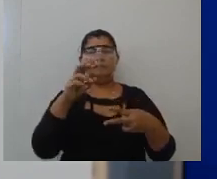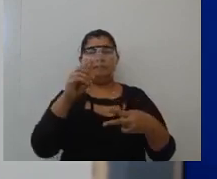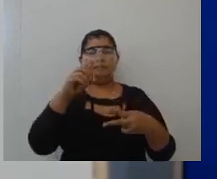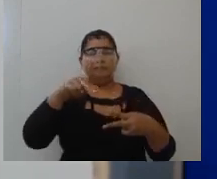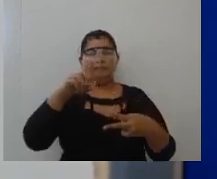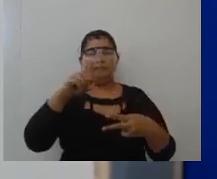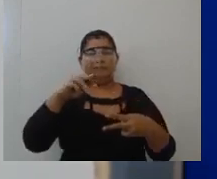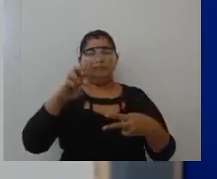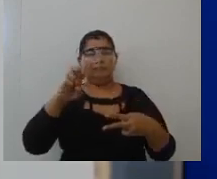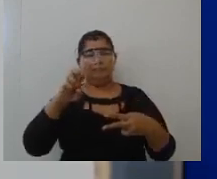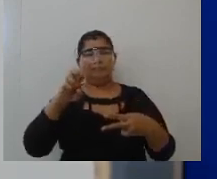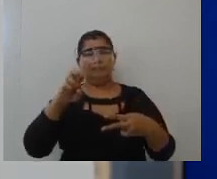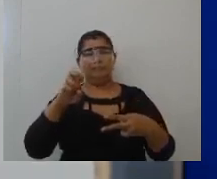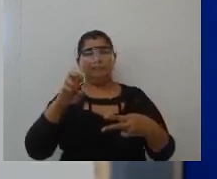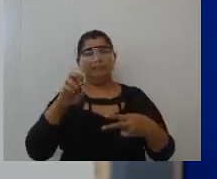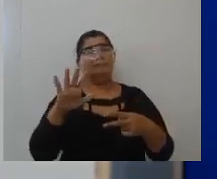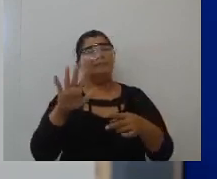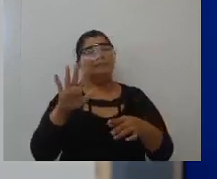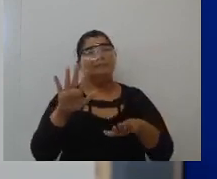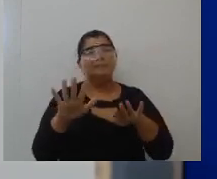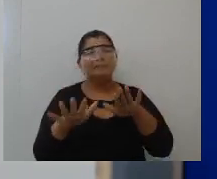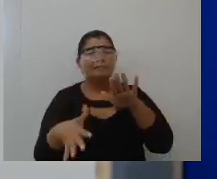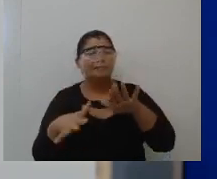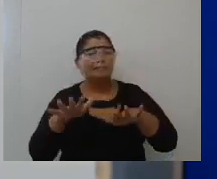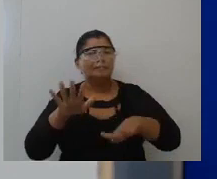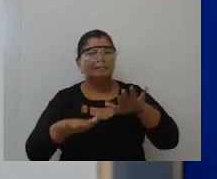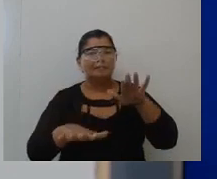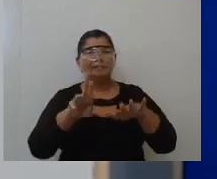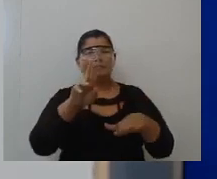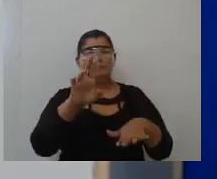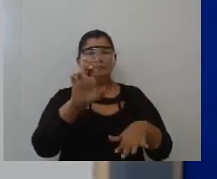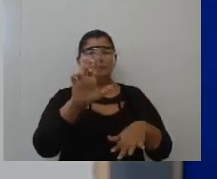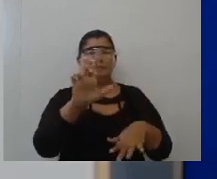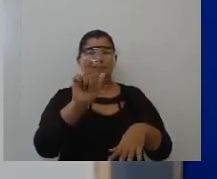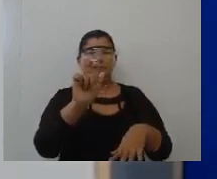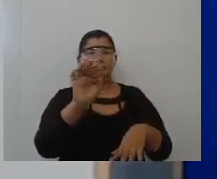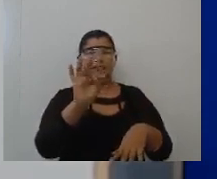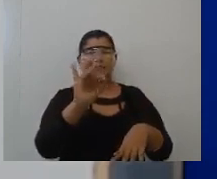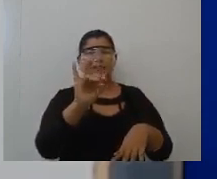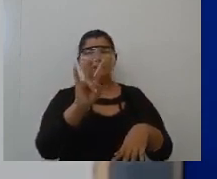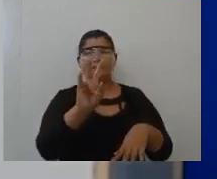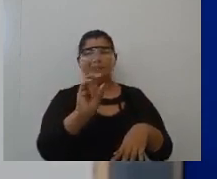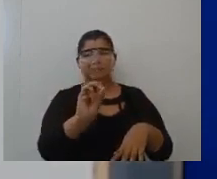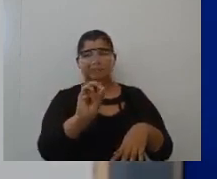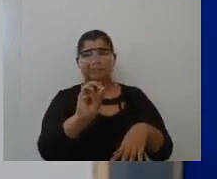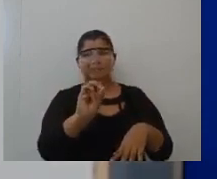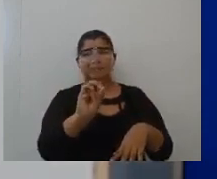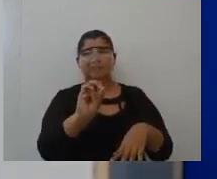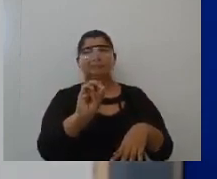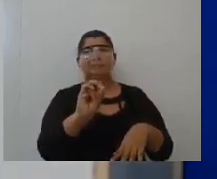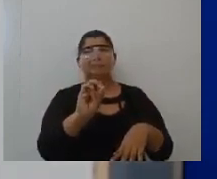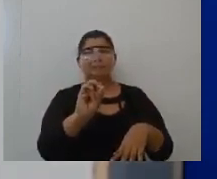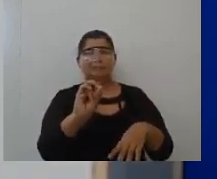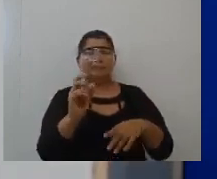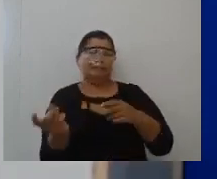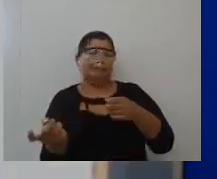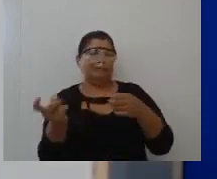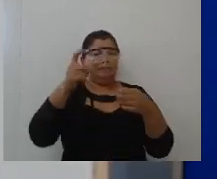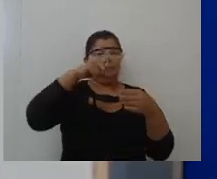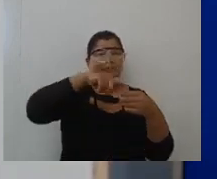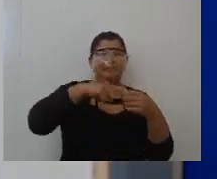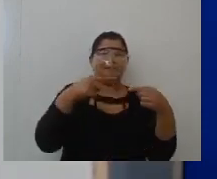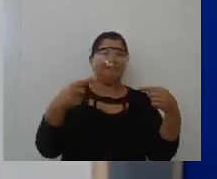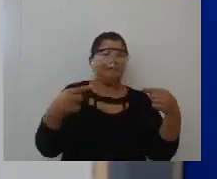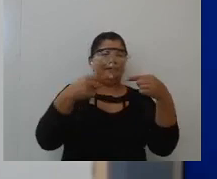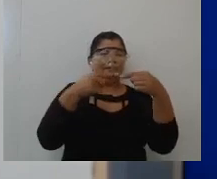pronome relativo. Ó, pronome relativo retomando